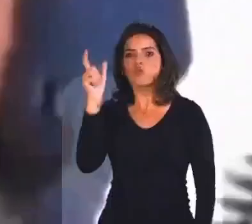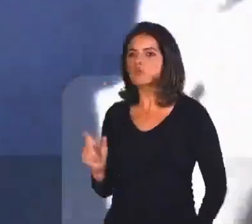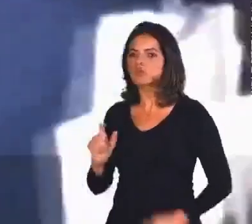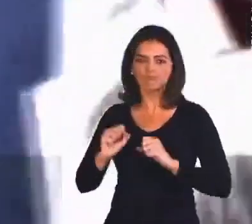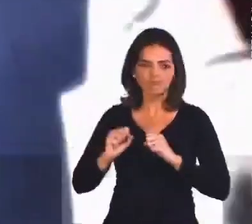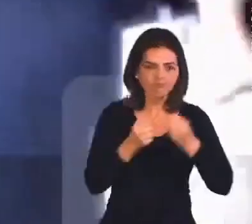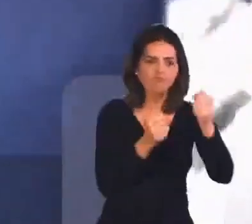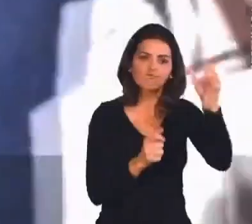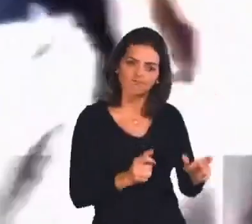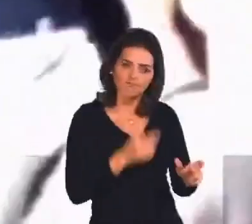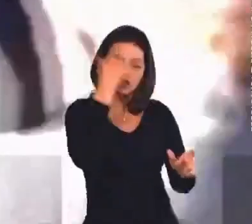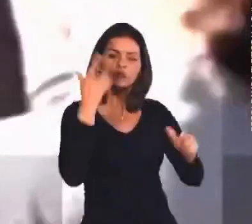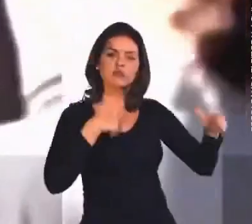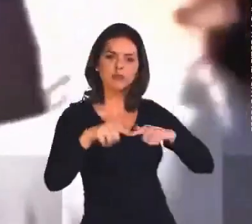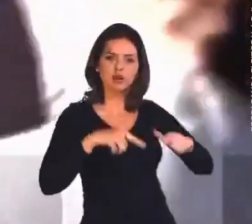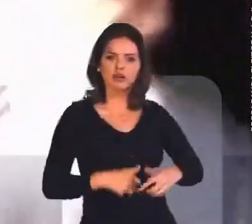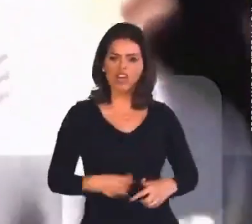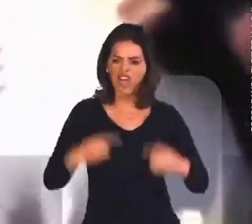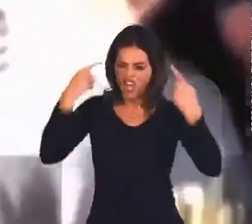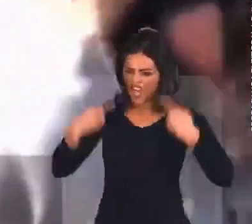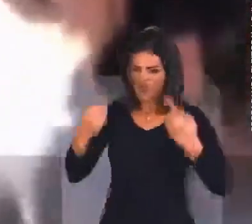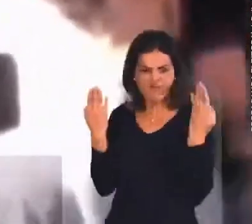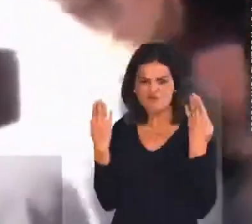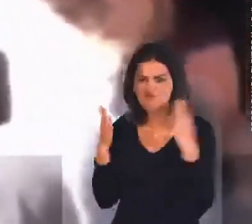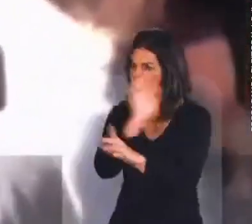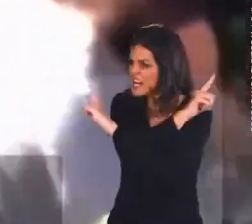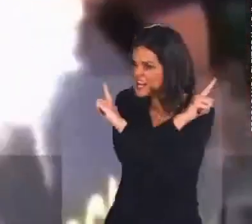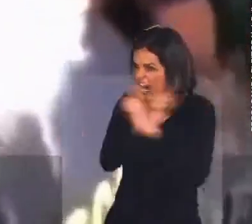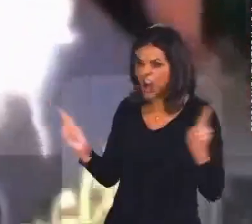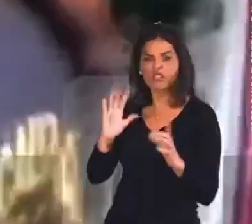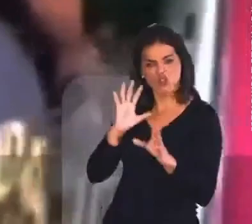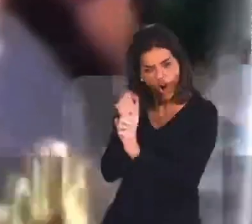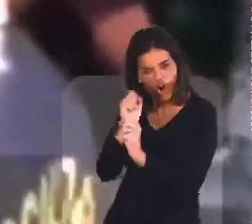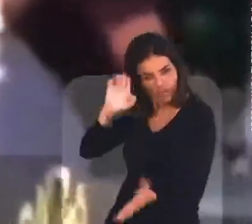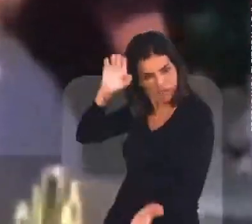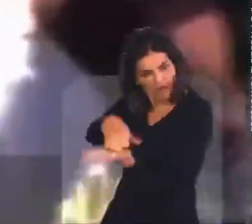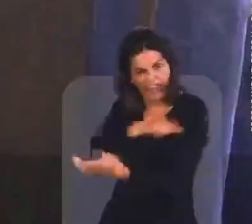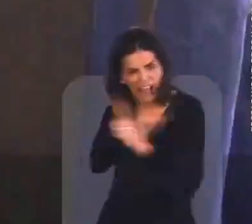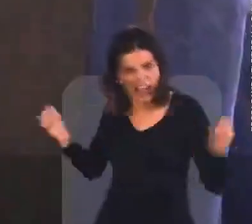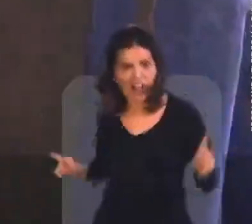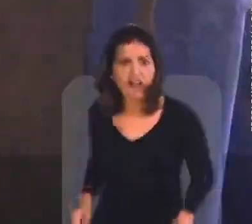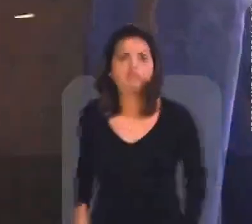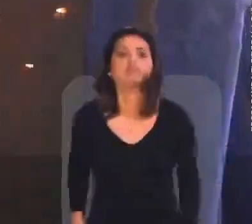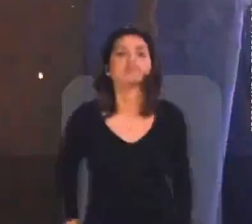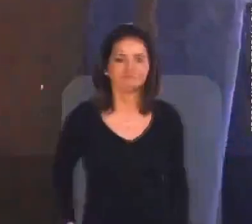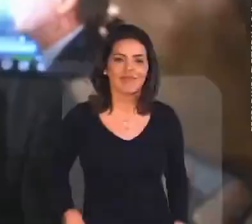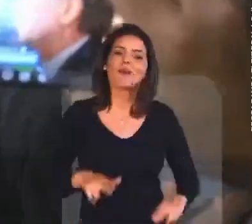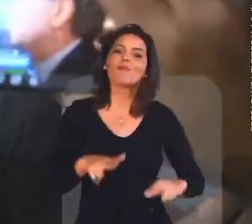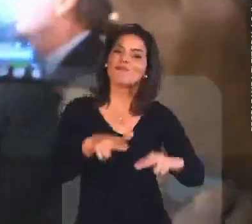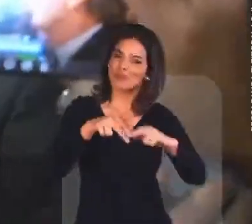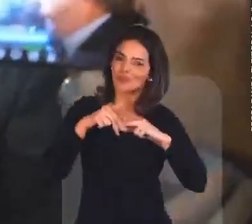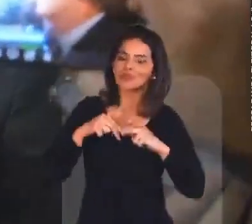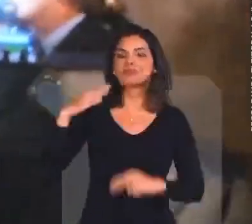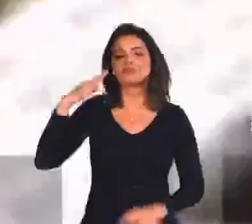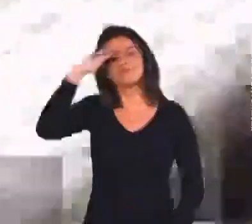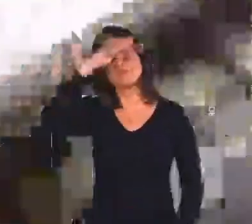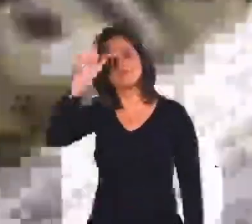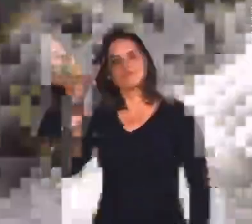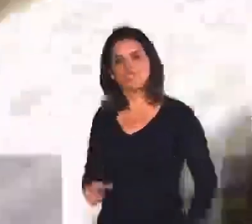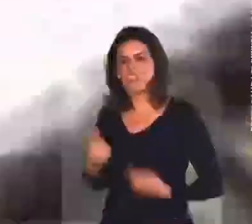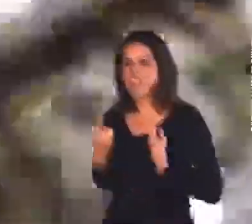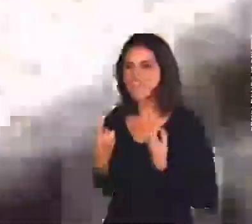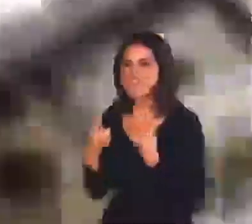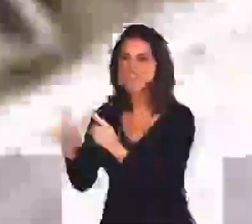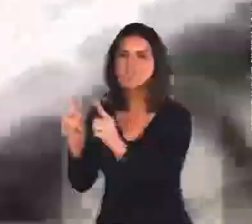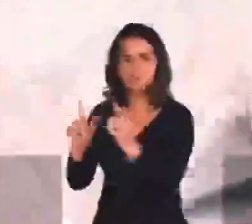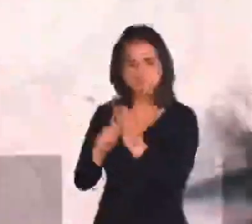trabalhador. Eu não vou fechar! Eu tenho minhas contas para pagar! Por causa disso, Bolsonaro foi